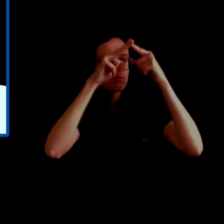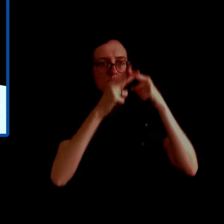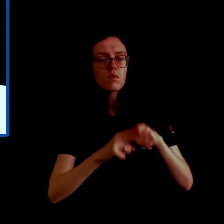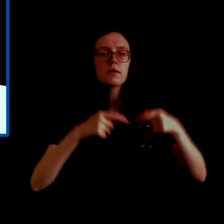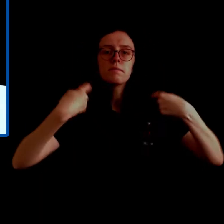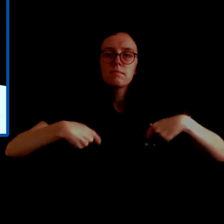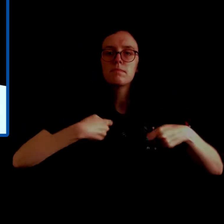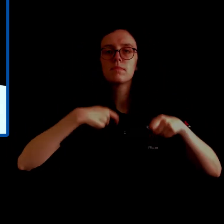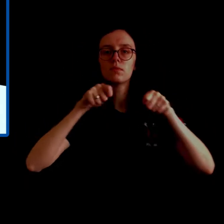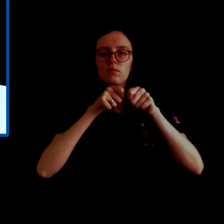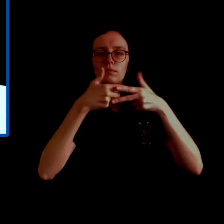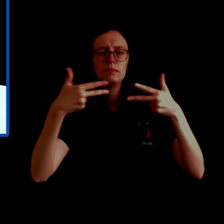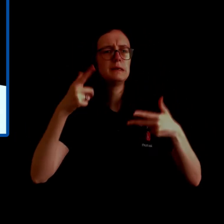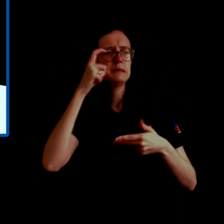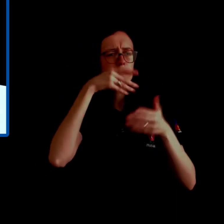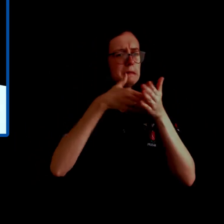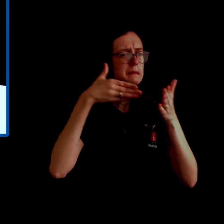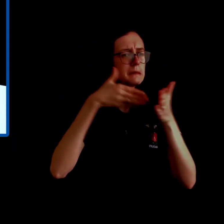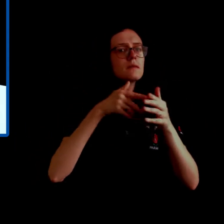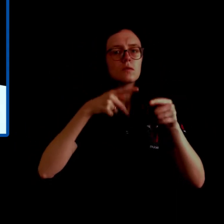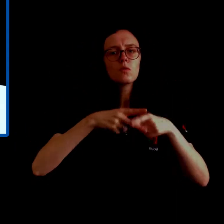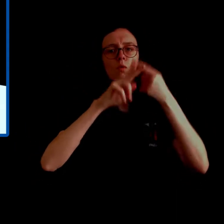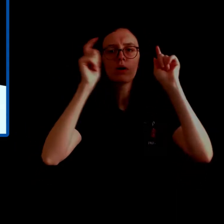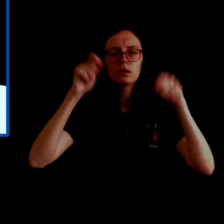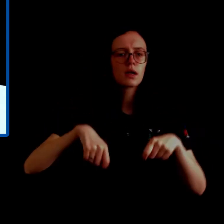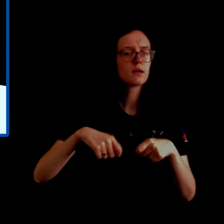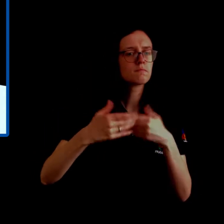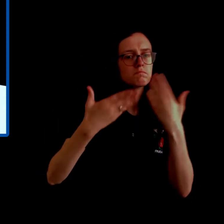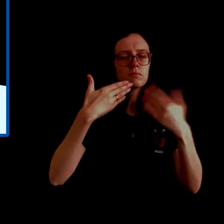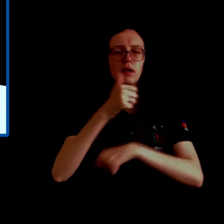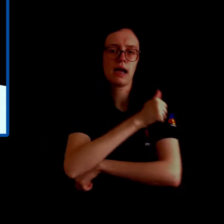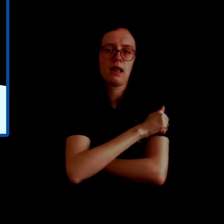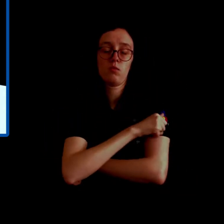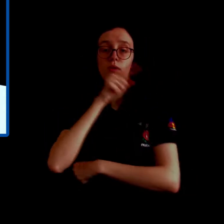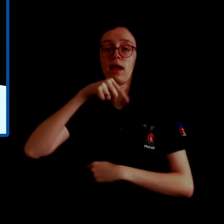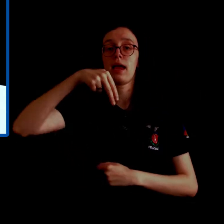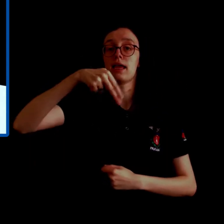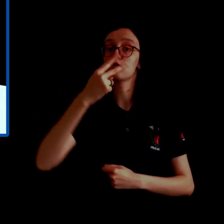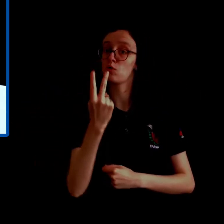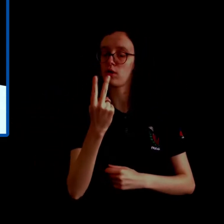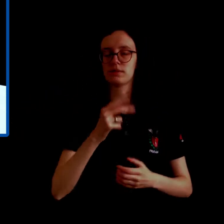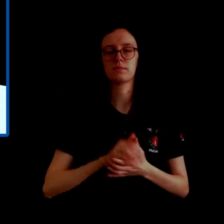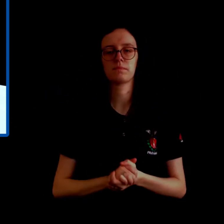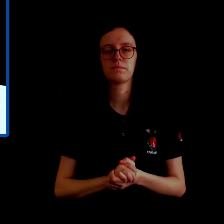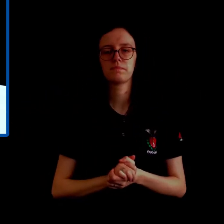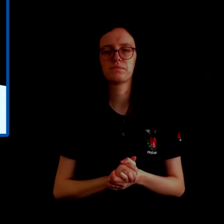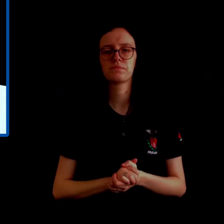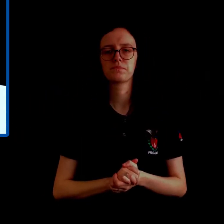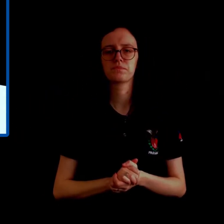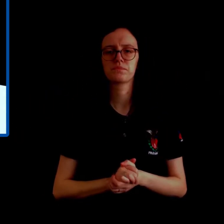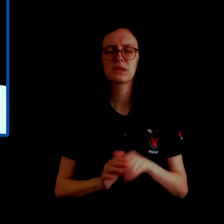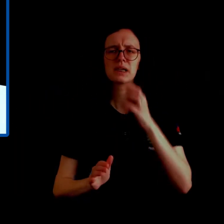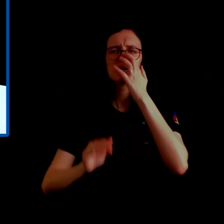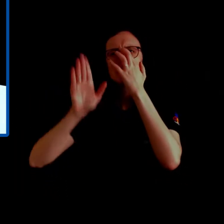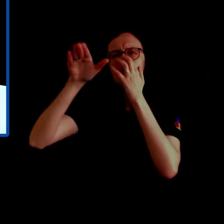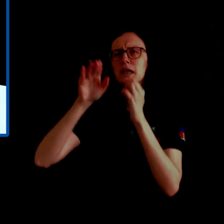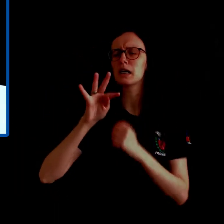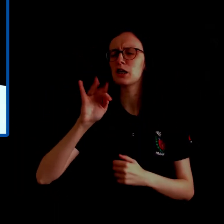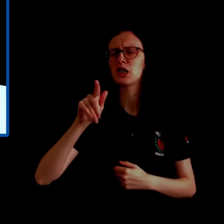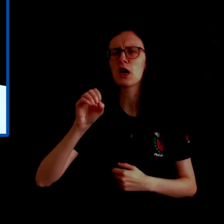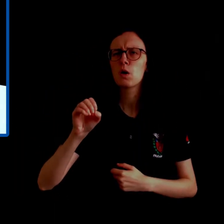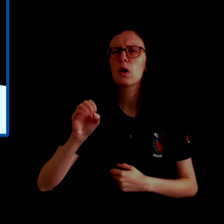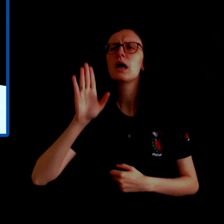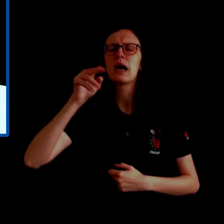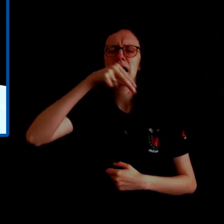corrigir essa dificuldade com o aluno dele. Então, isso é o nível 2. Tiago, quem está com o nível